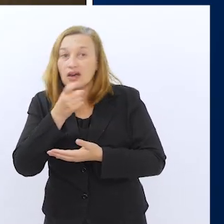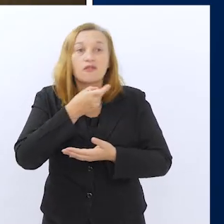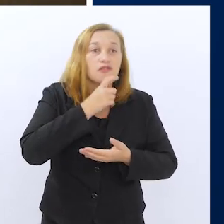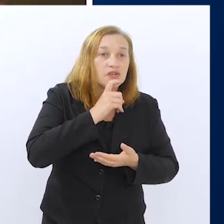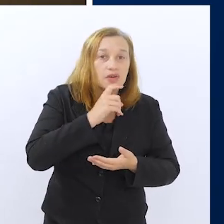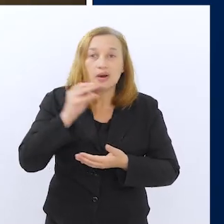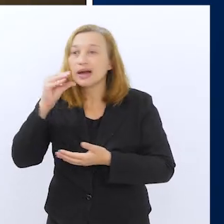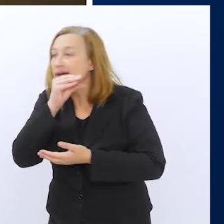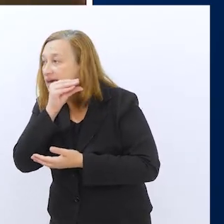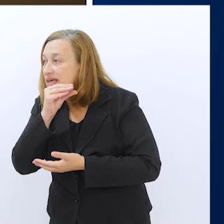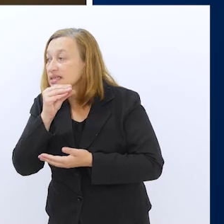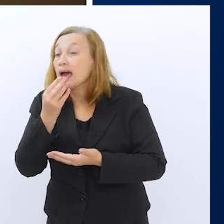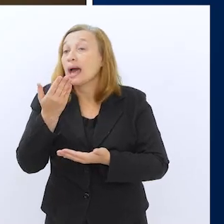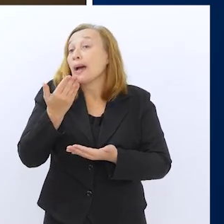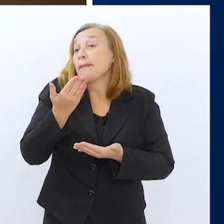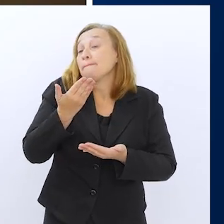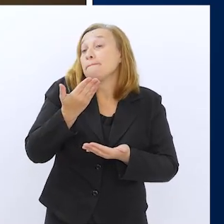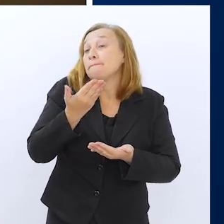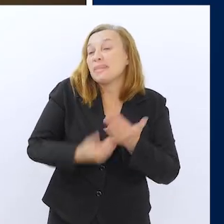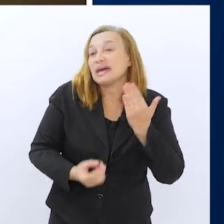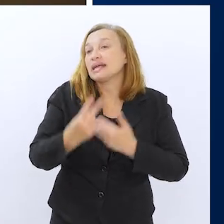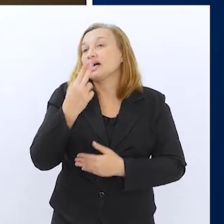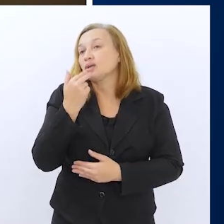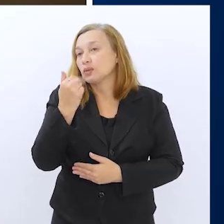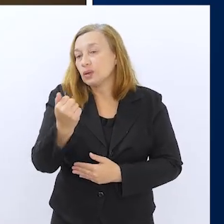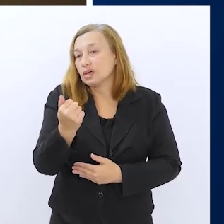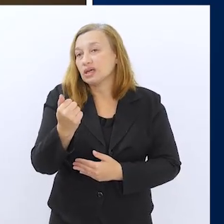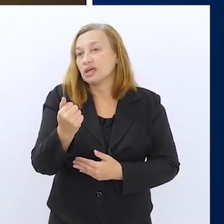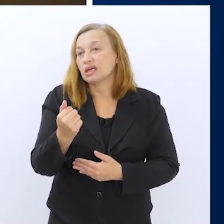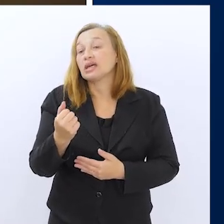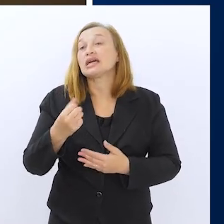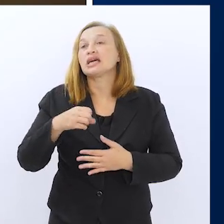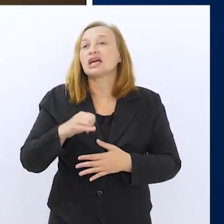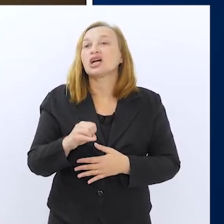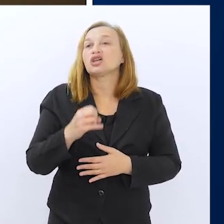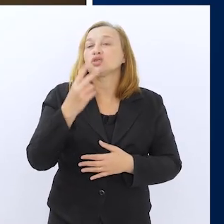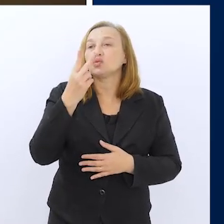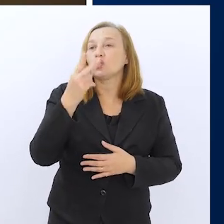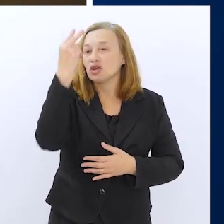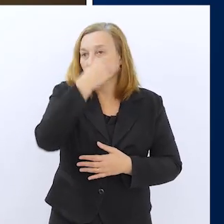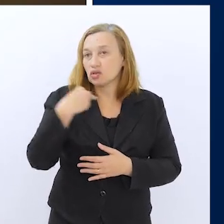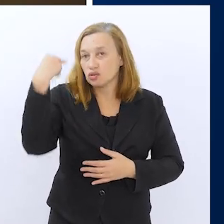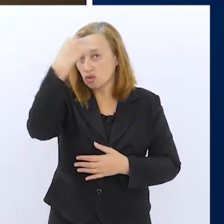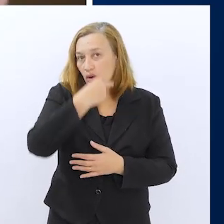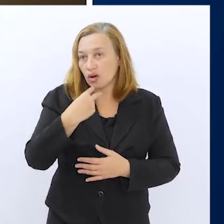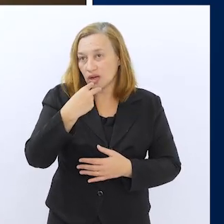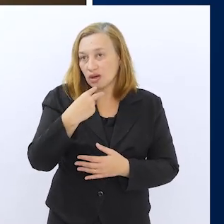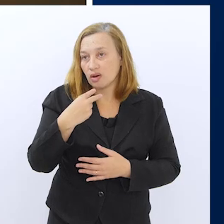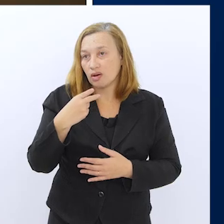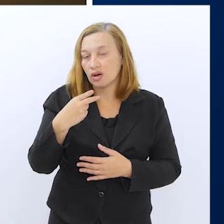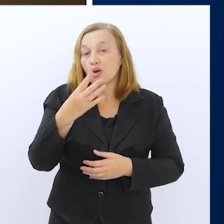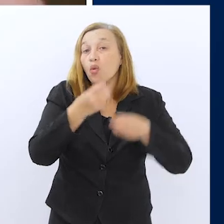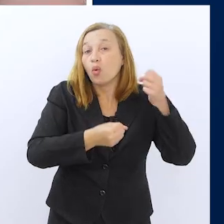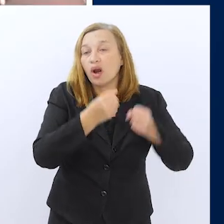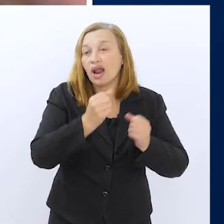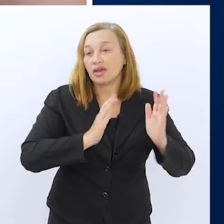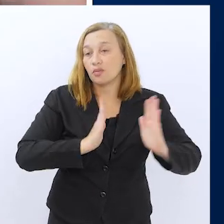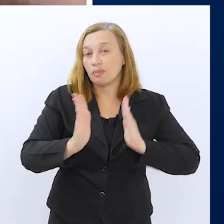aquecimento, congelamento, perde todas as propriedades. Então, passou em banho-maria, esse leite dura até